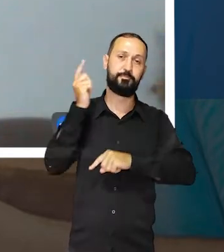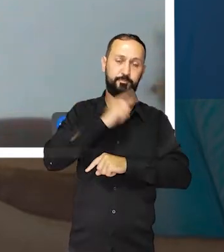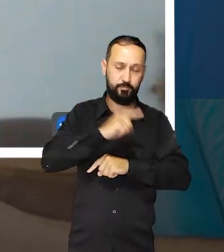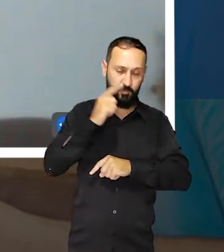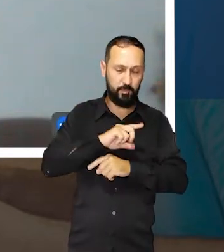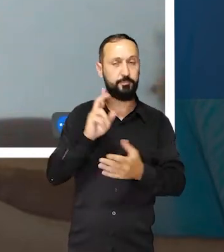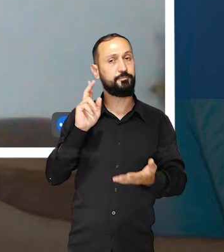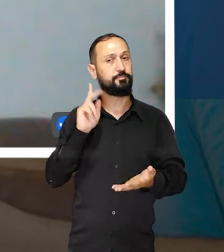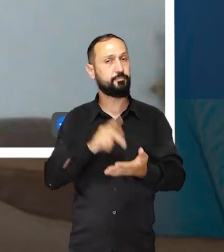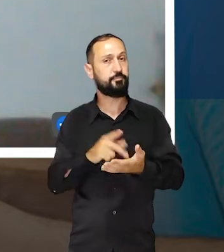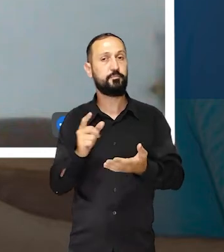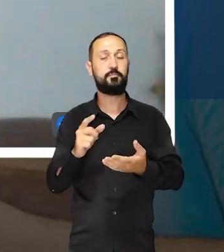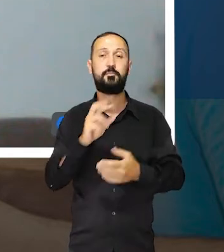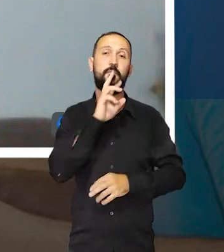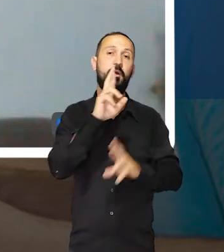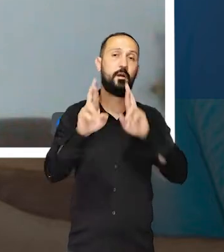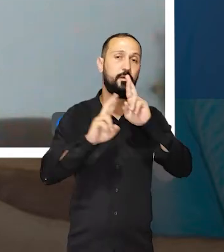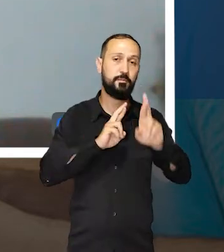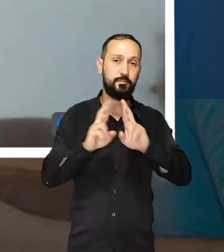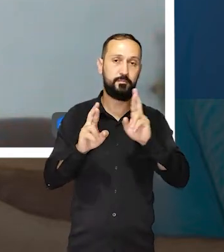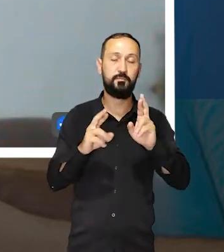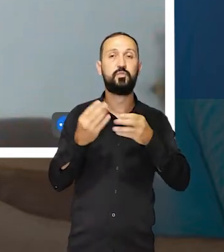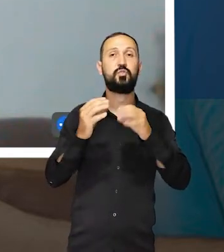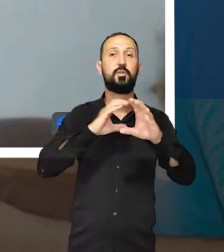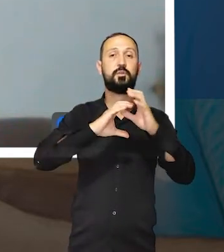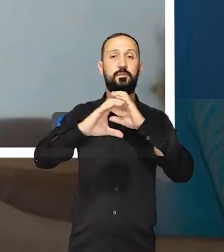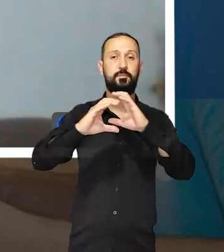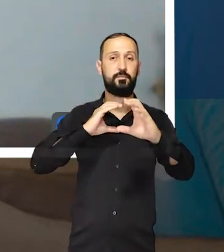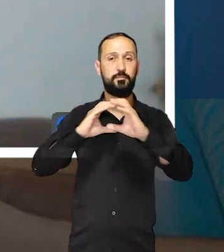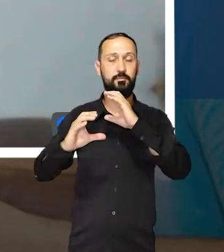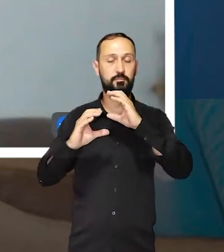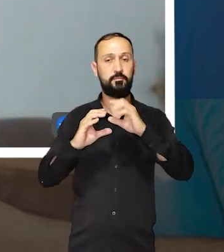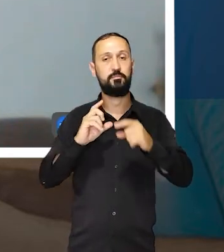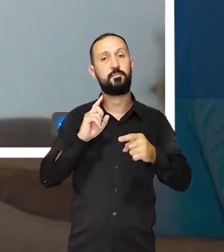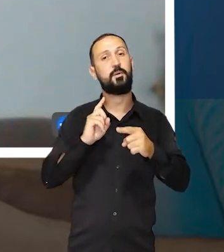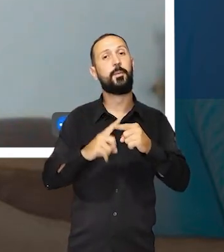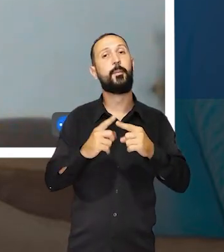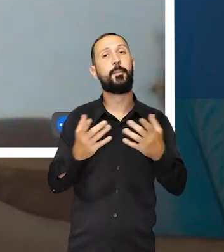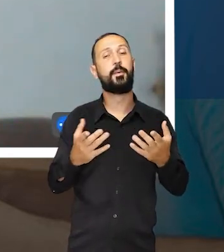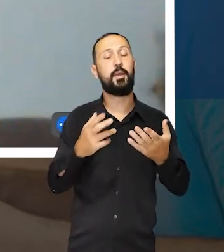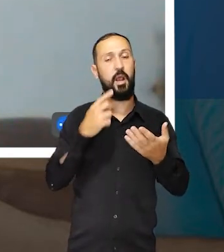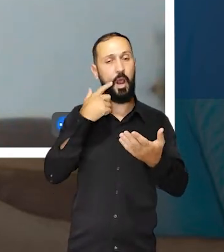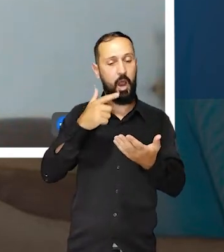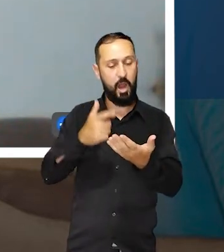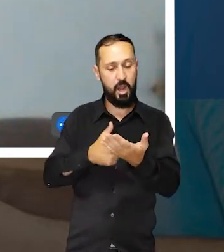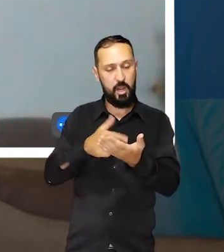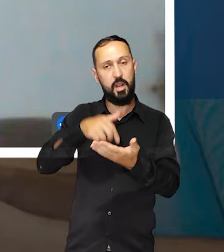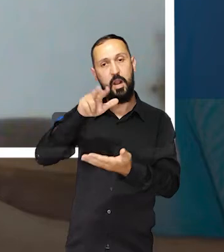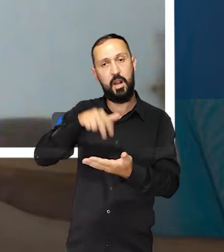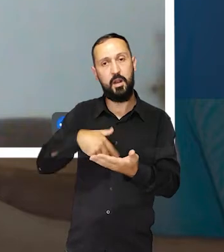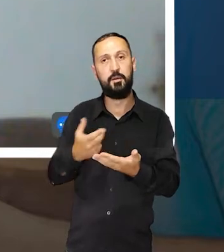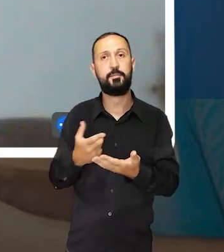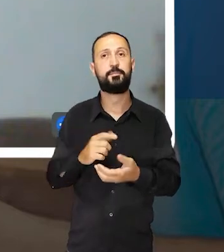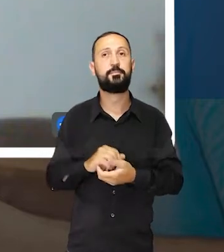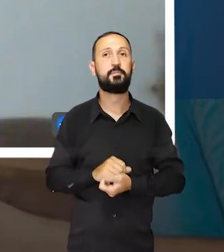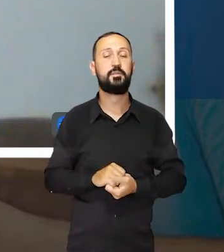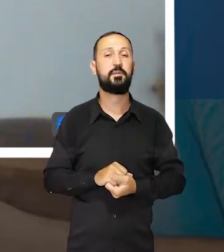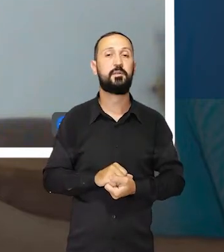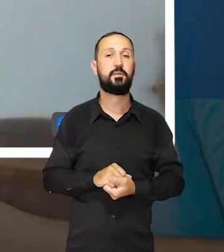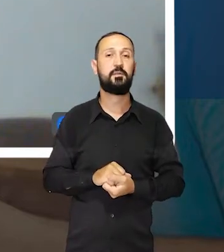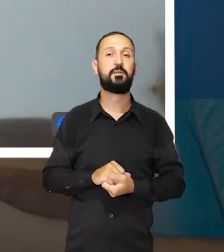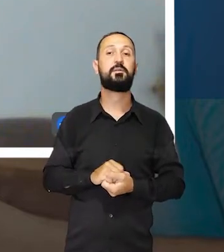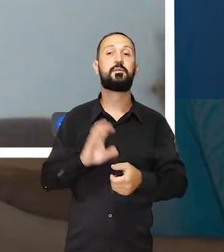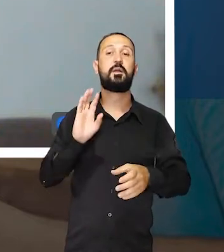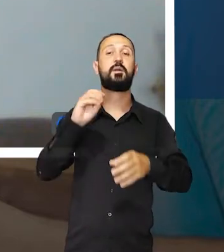para conseguirmos um resultado de comunicação, porque a leitura, o